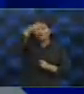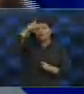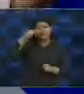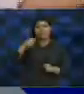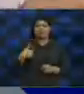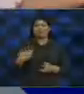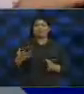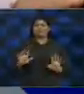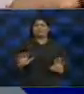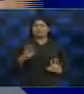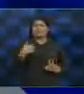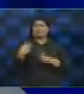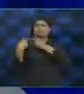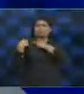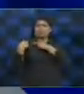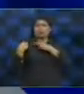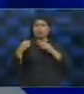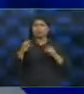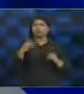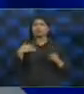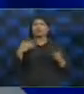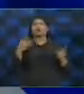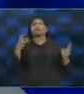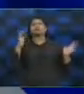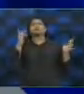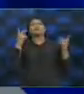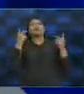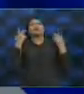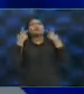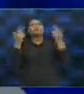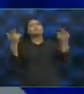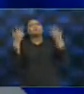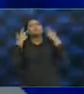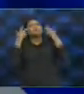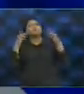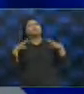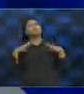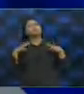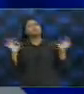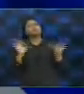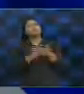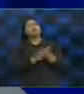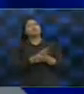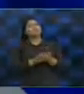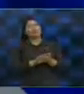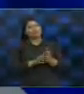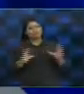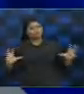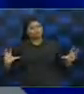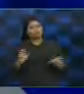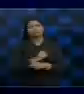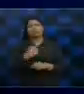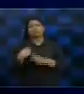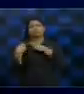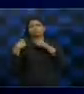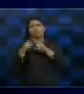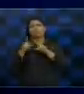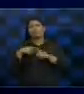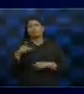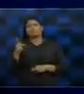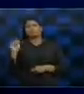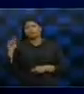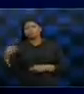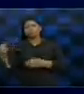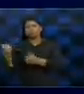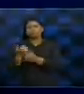governo simplesmente de brisa, nem de promessas. Governo de realidade. Por isso, não são 300 mil, são 26 mil. Muito obrigado. Agora,